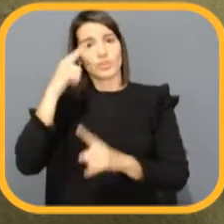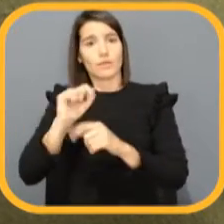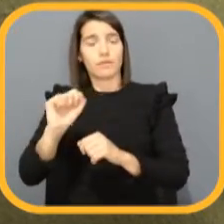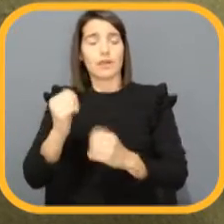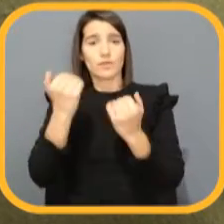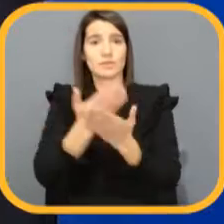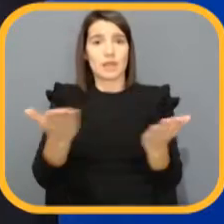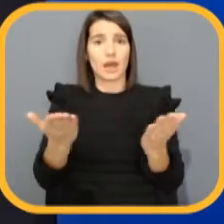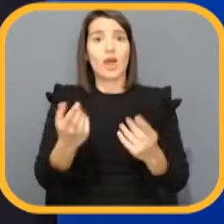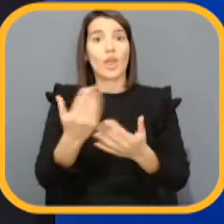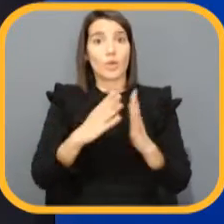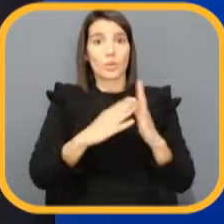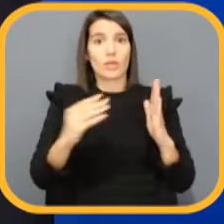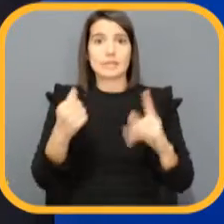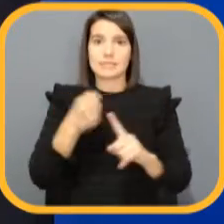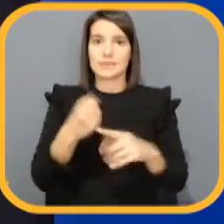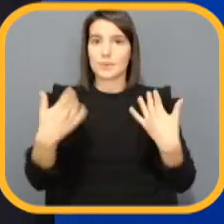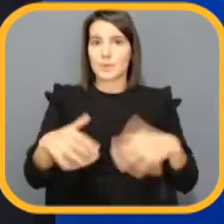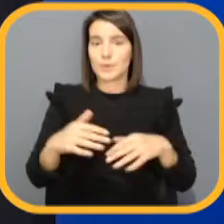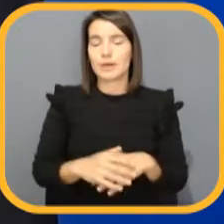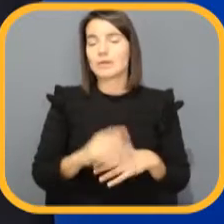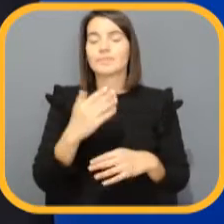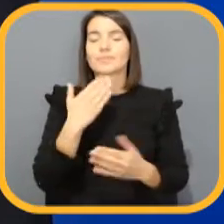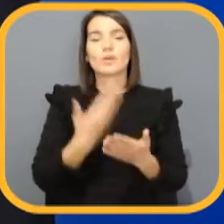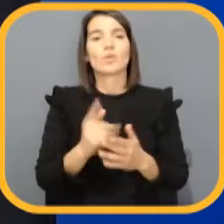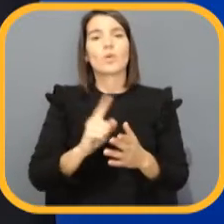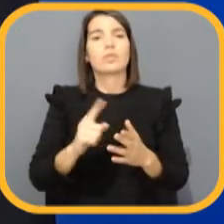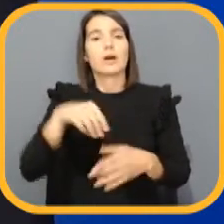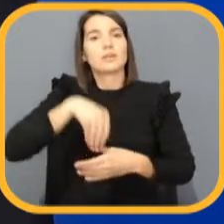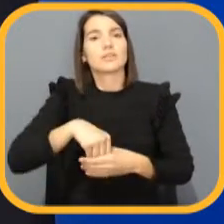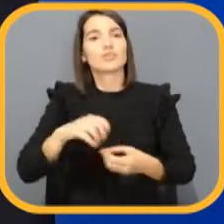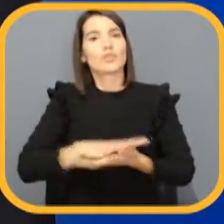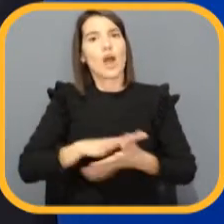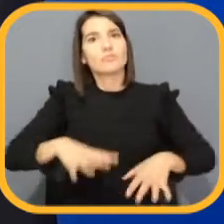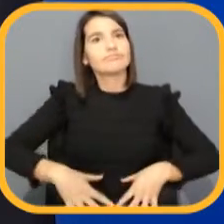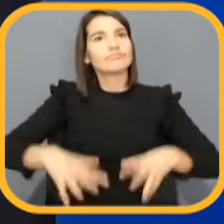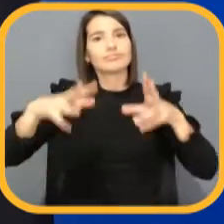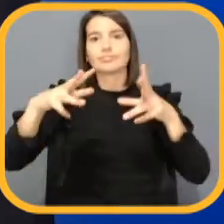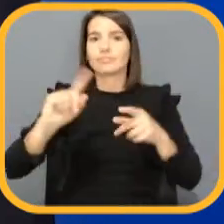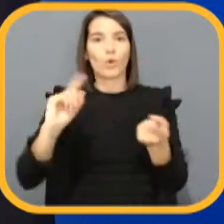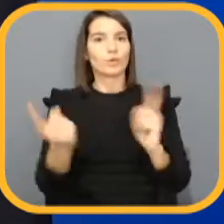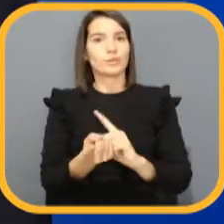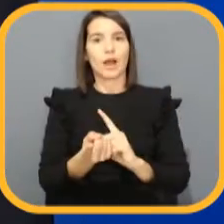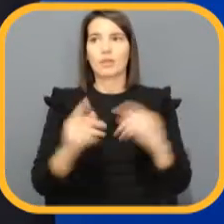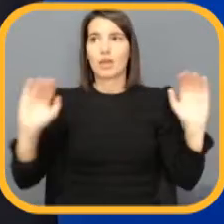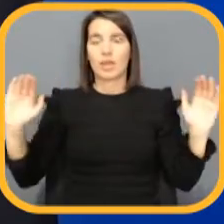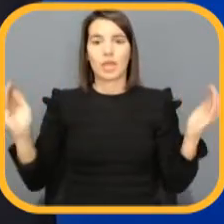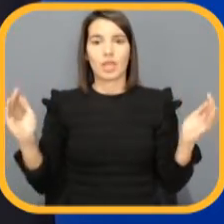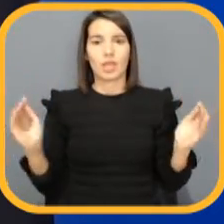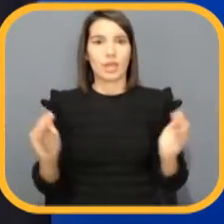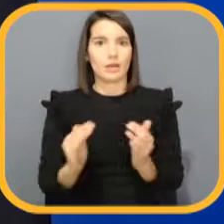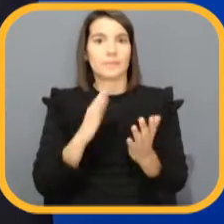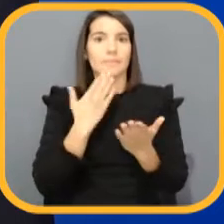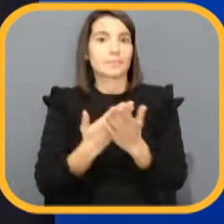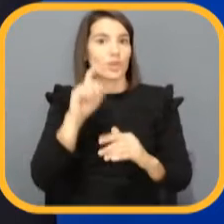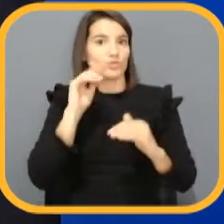informar. Infelizmente, o modelo de negócio tem sido um modelo muito desafiante e não tem permitido crescer nas redações, pelo contrário, elas têm